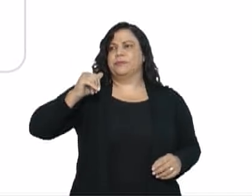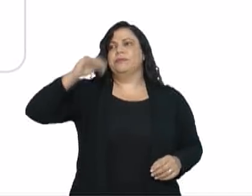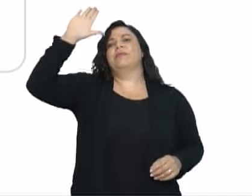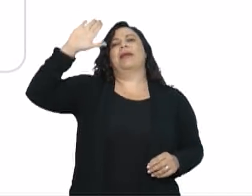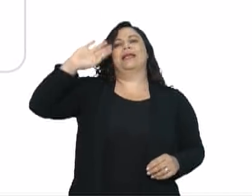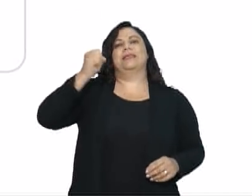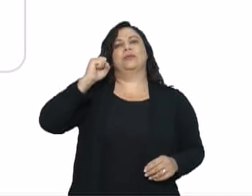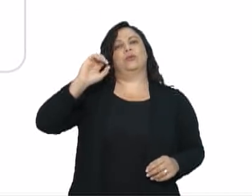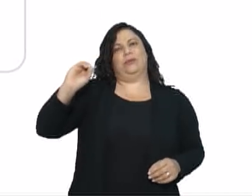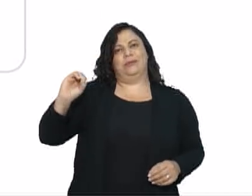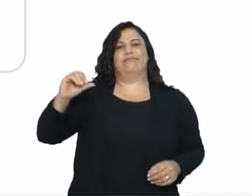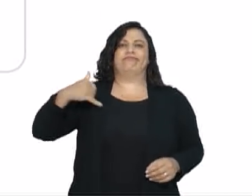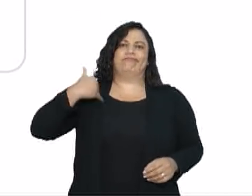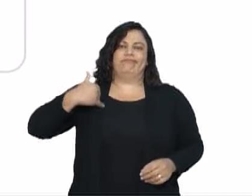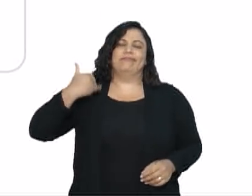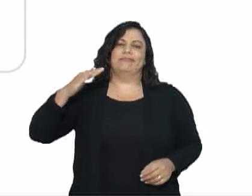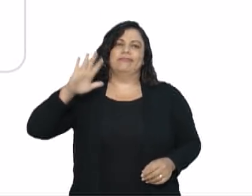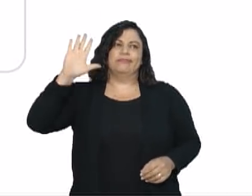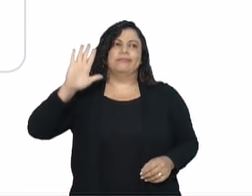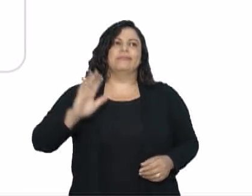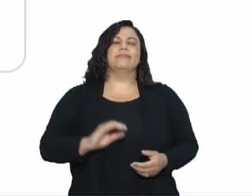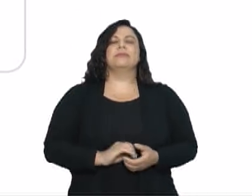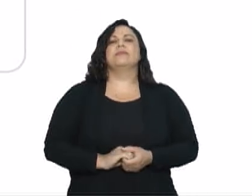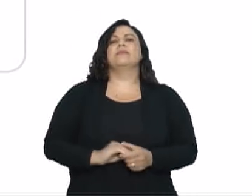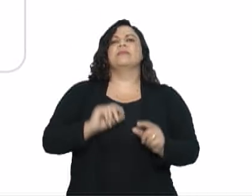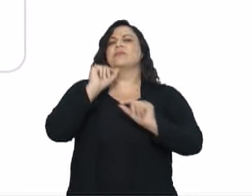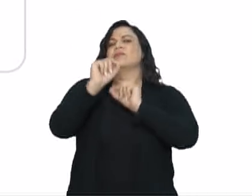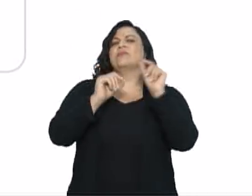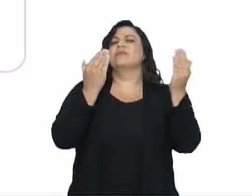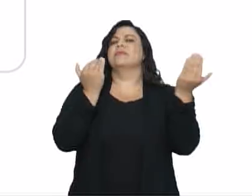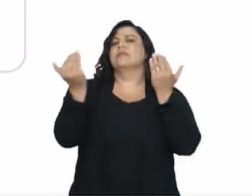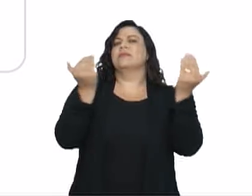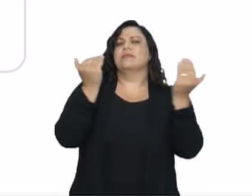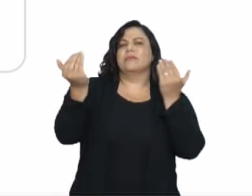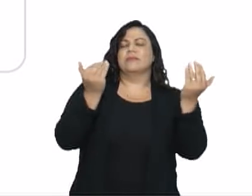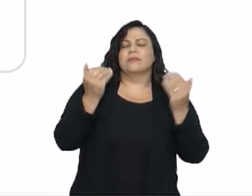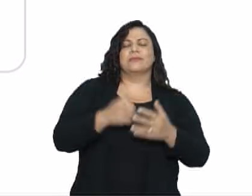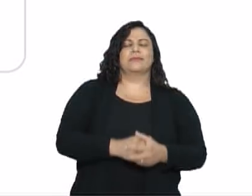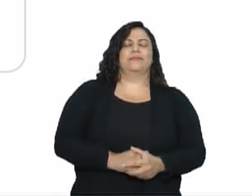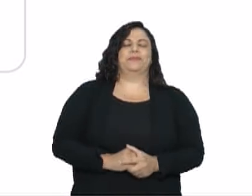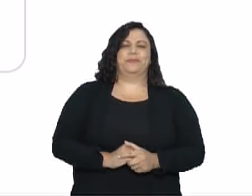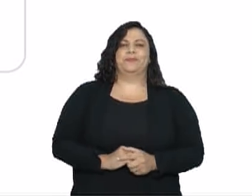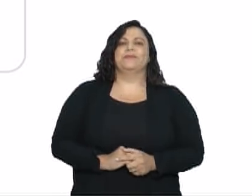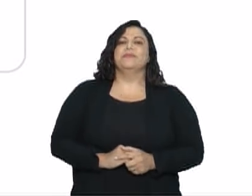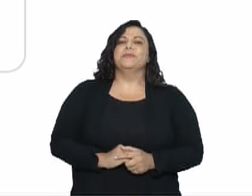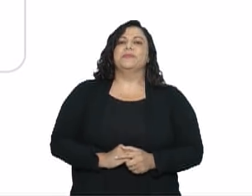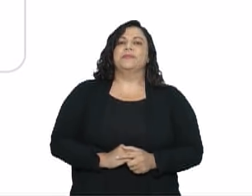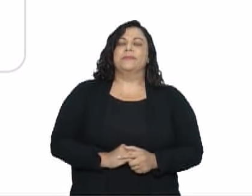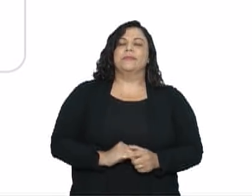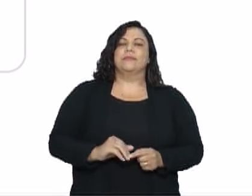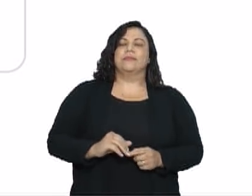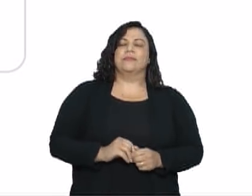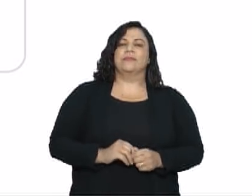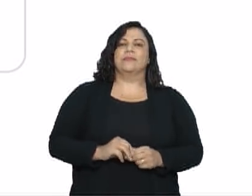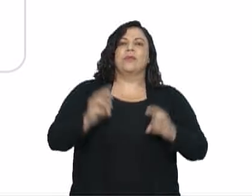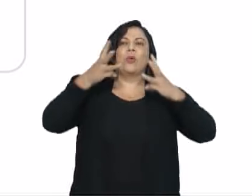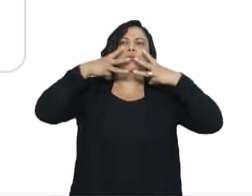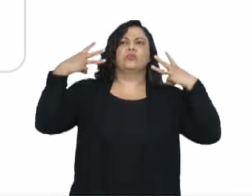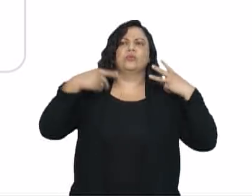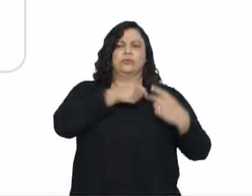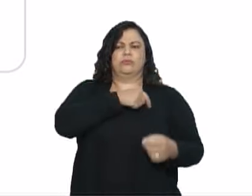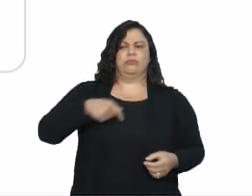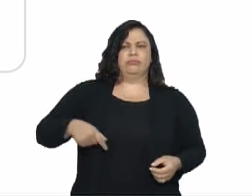anos. E daí, qual a comparação? Tigres asiáticos, Europa, Estados Unidos, de 70